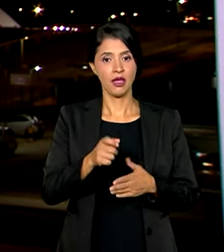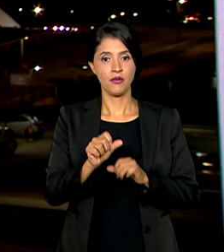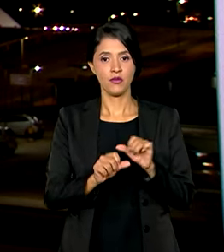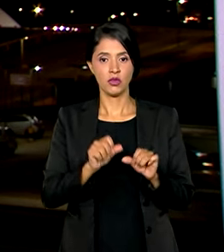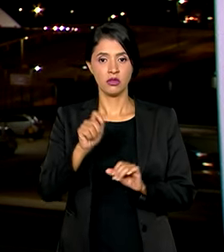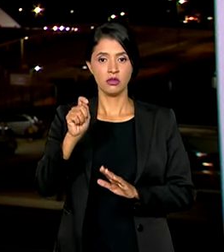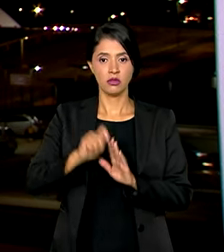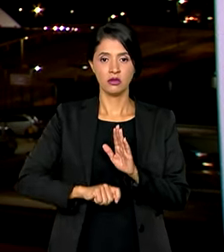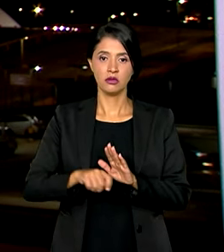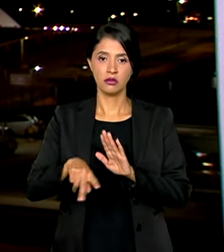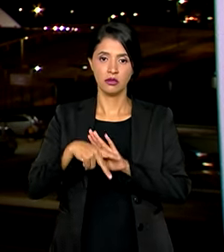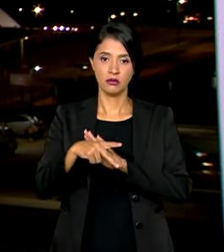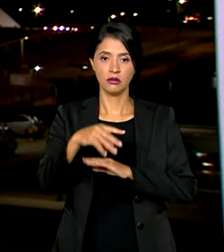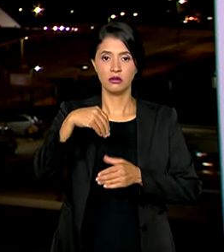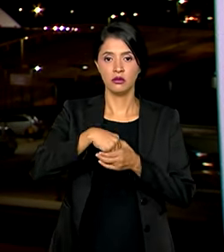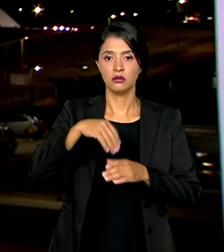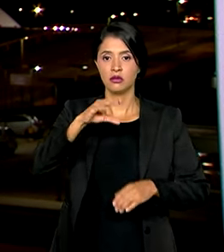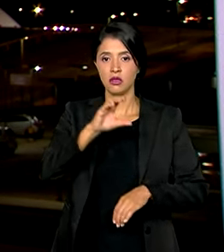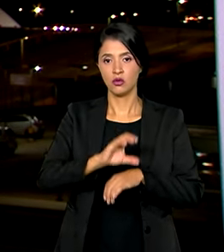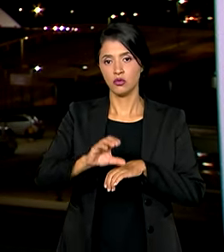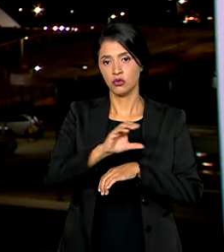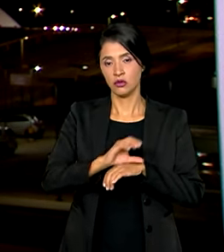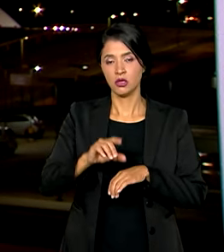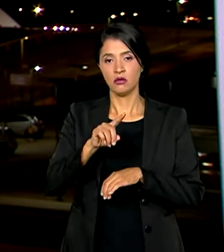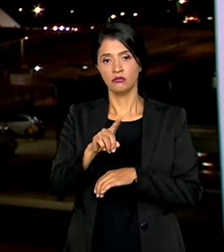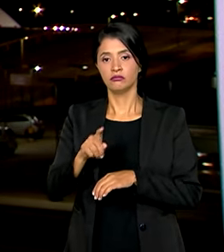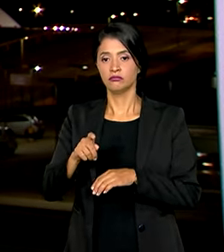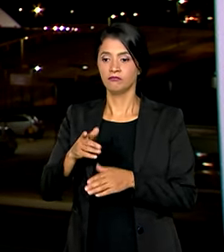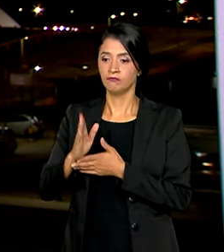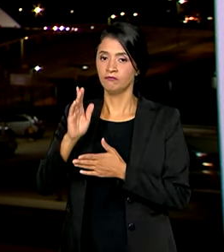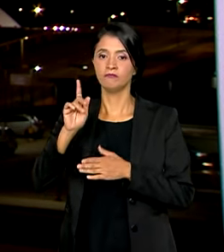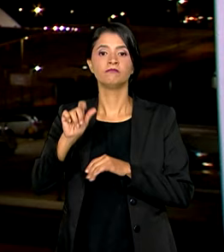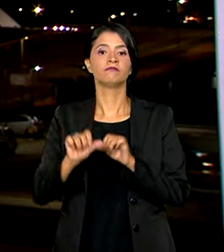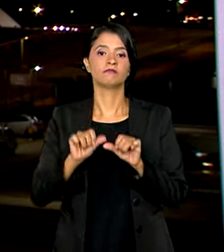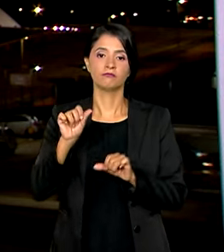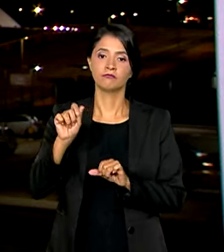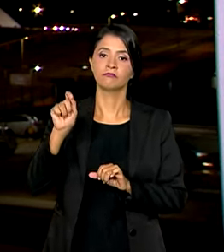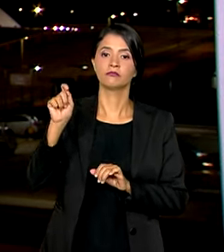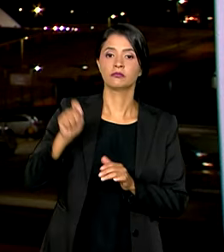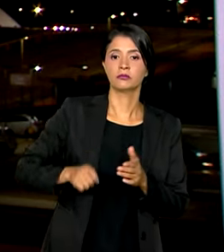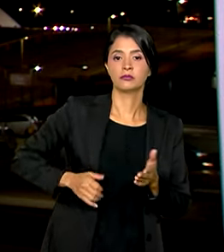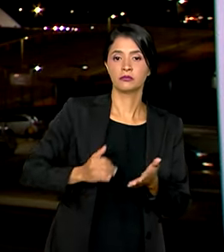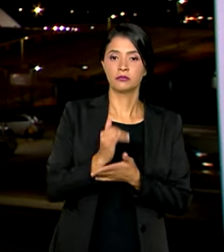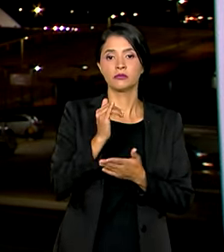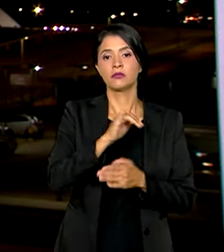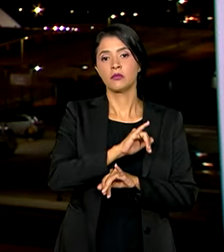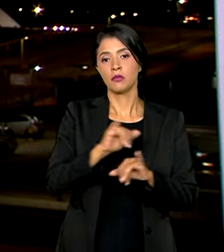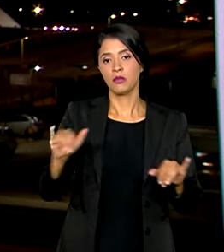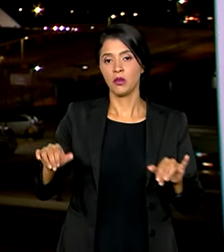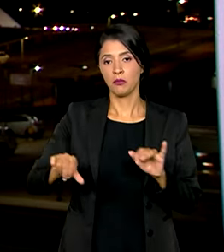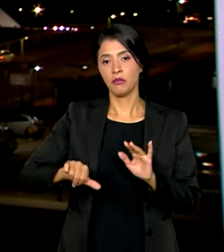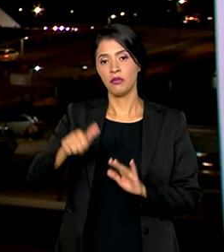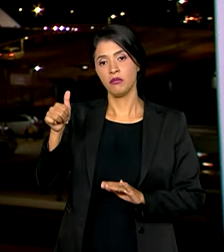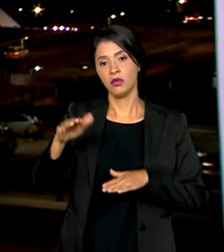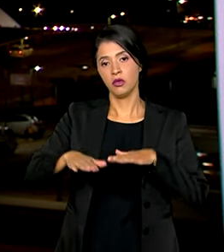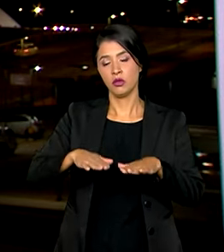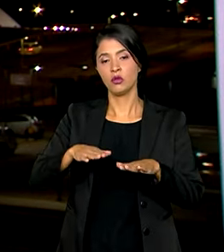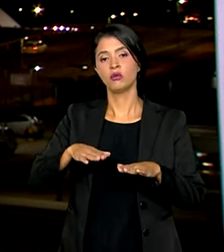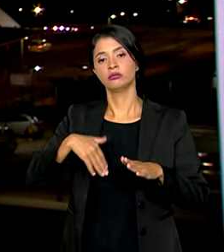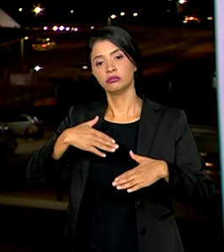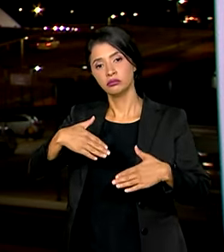agora faz parte da Constituição Federal. A promulgação é o primeiro passo de um longo percurso até a